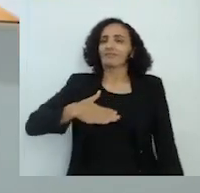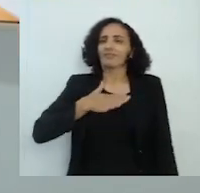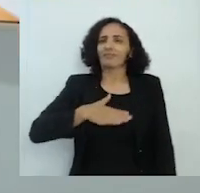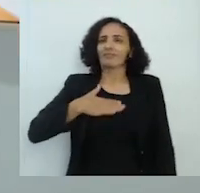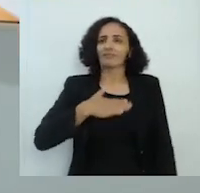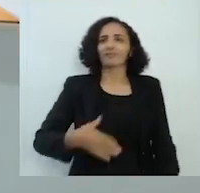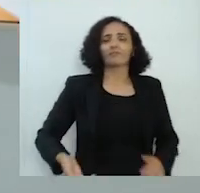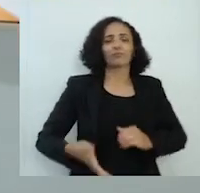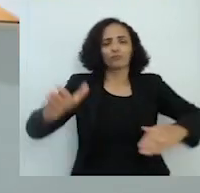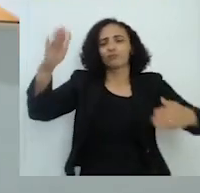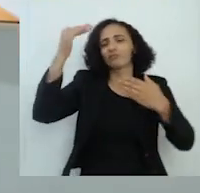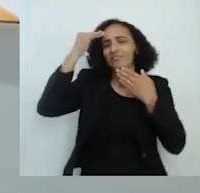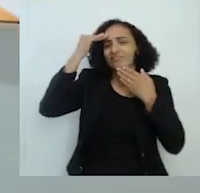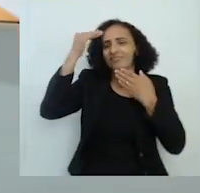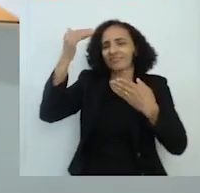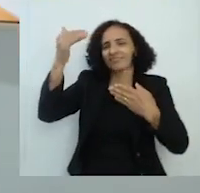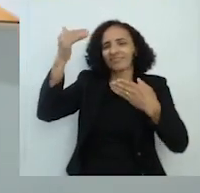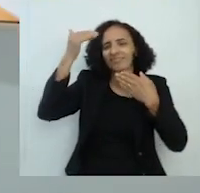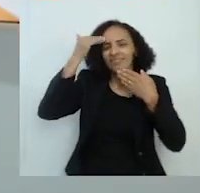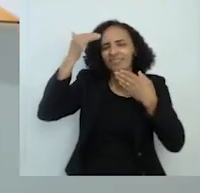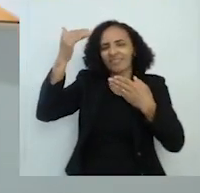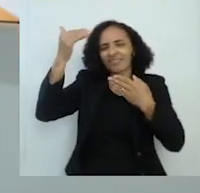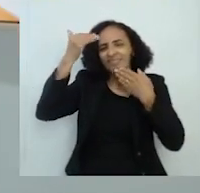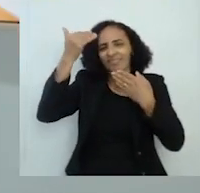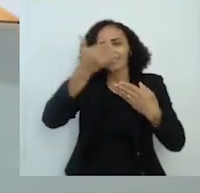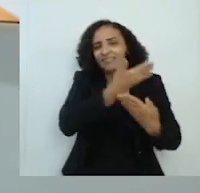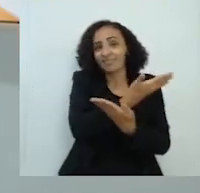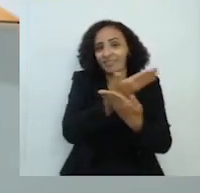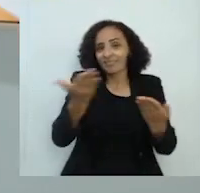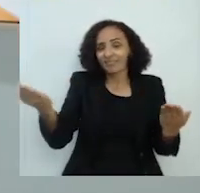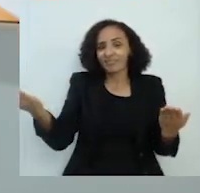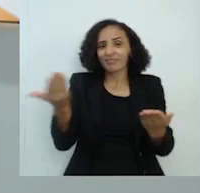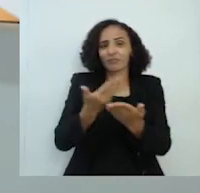Eu agradeço muito. Obrigada,